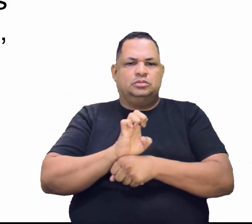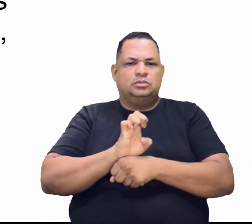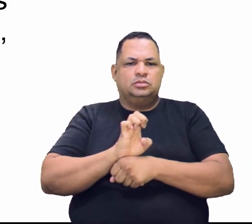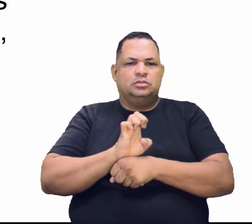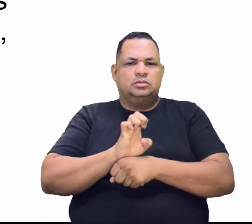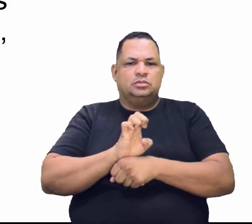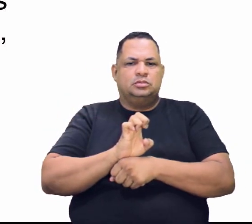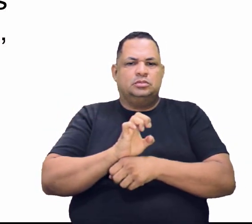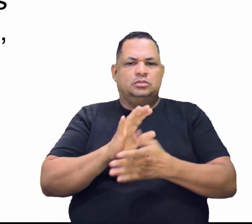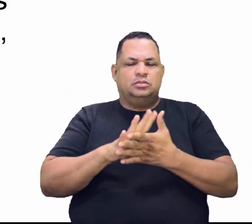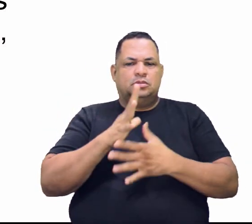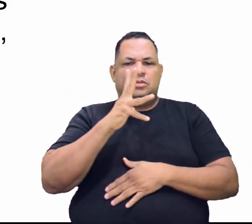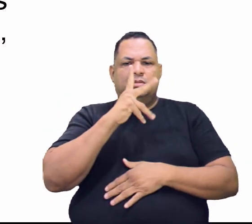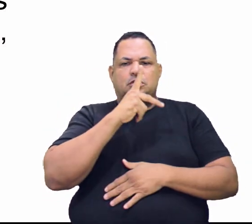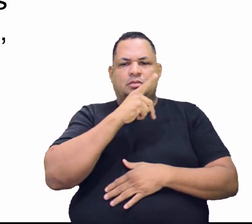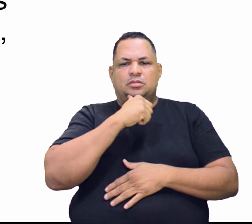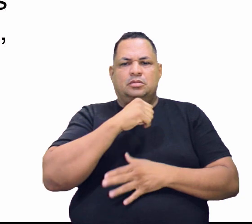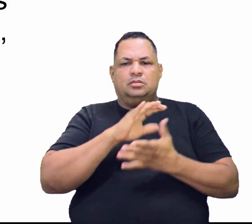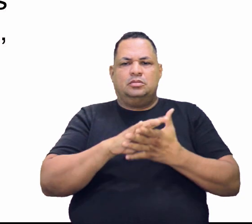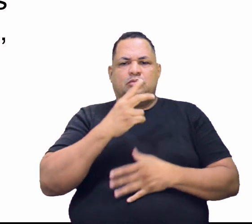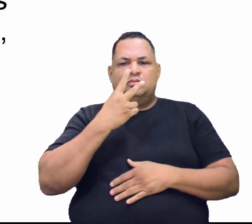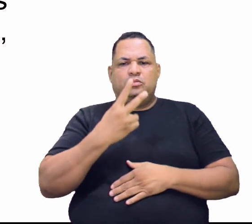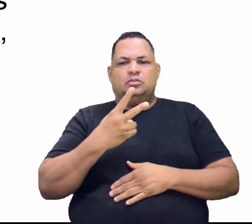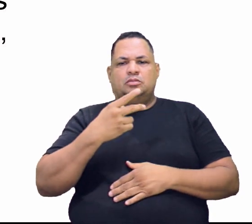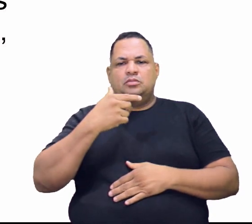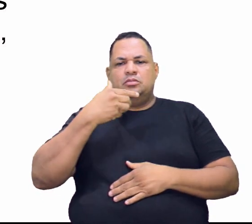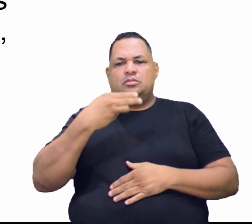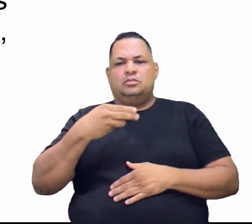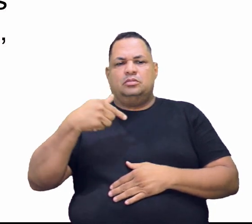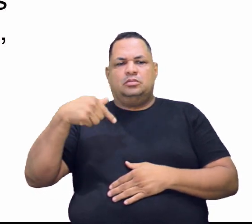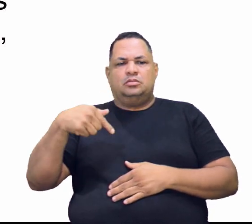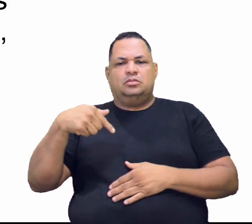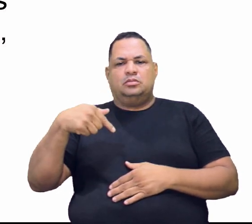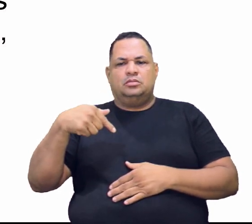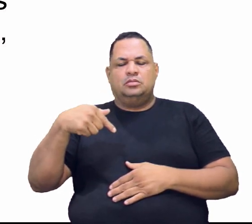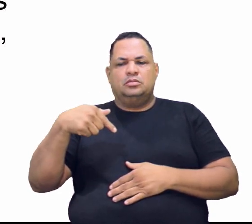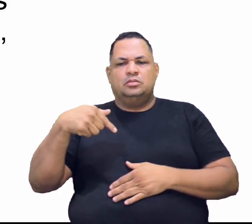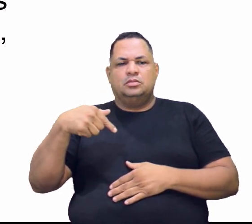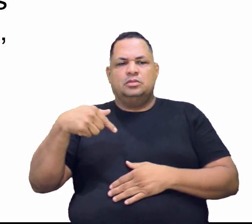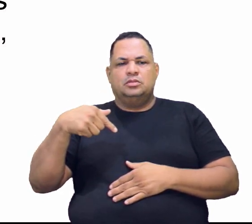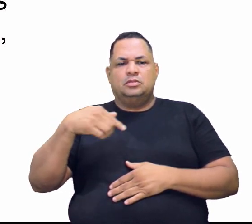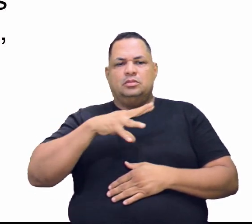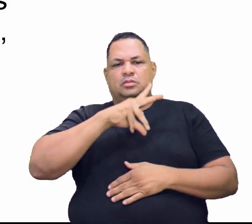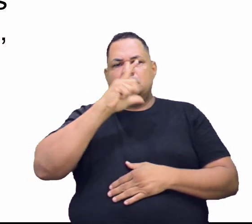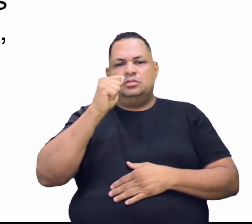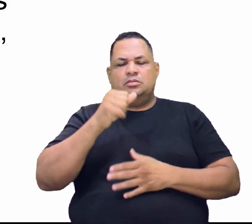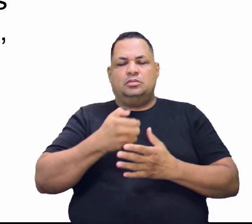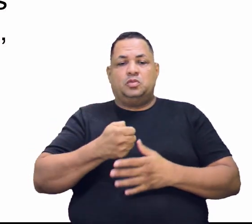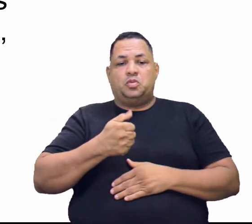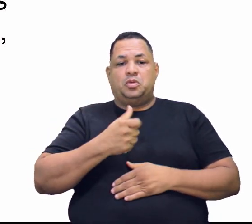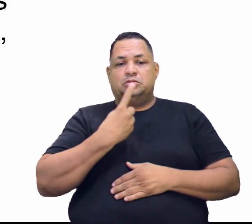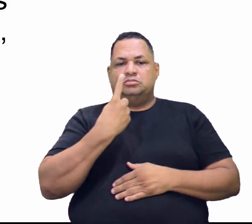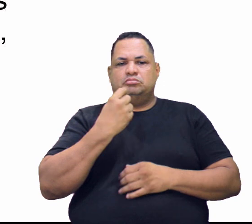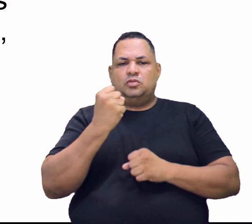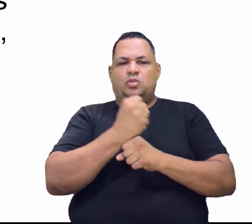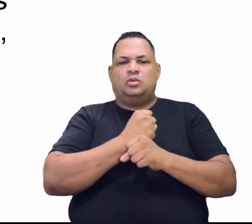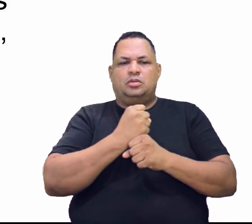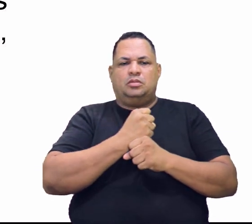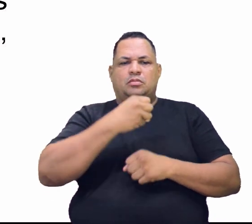e Emanuel Silvestre do Amarante, que era genro do Rondon. O João Salustiano Lira e